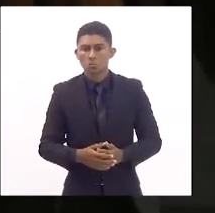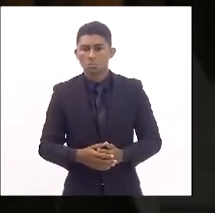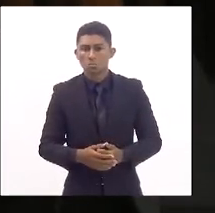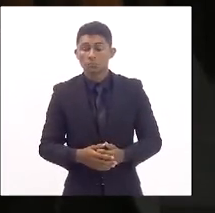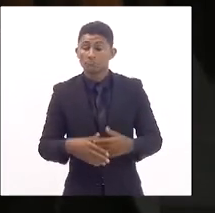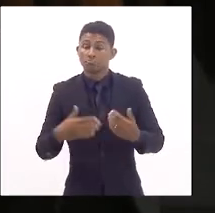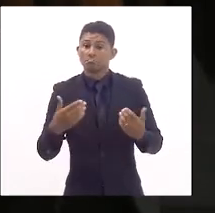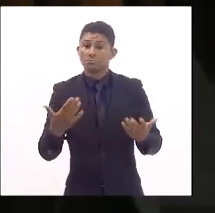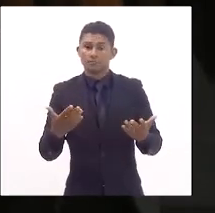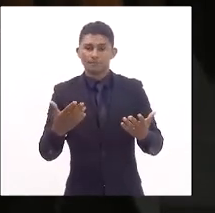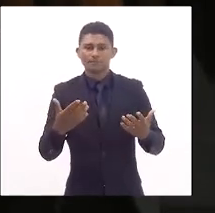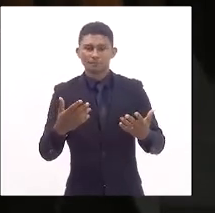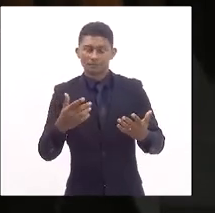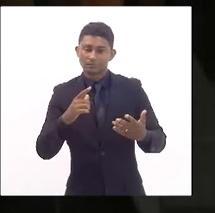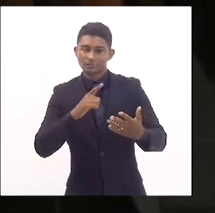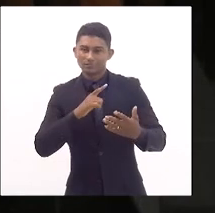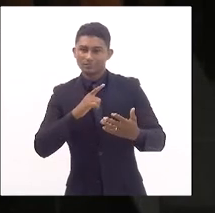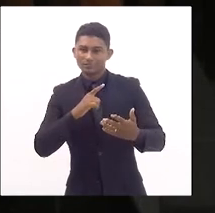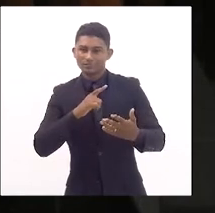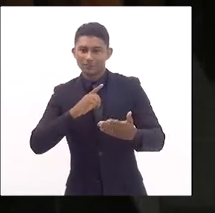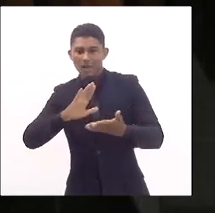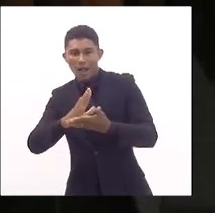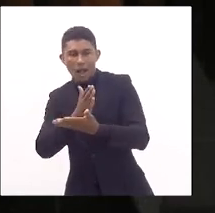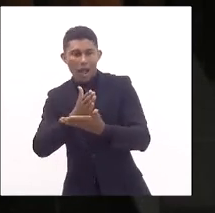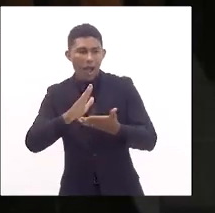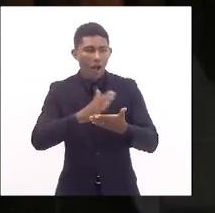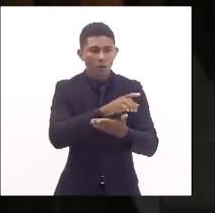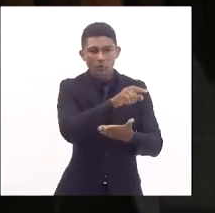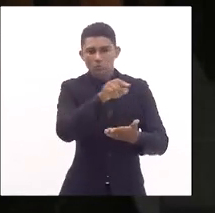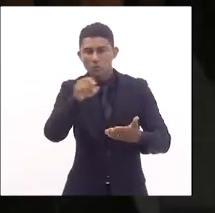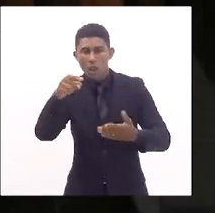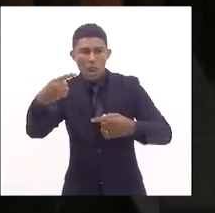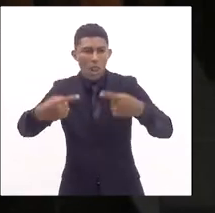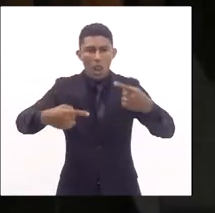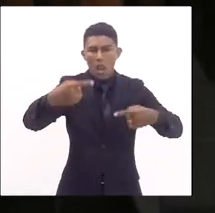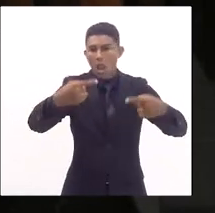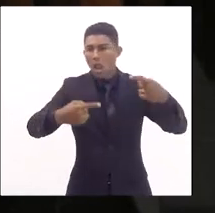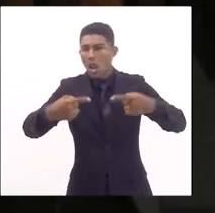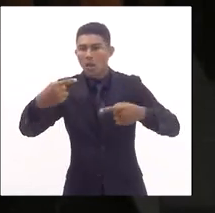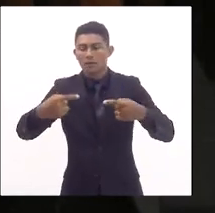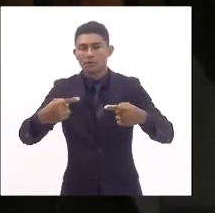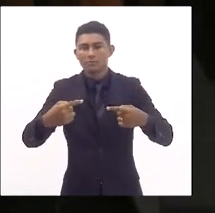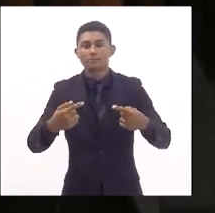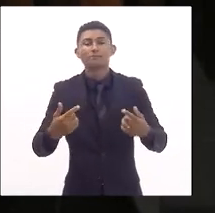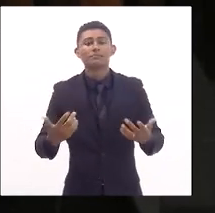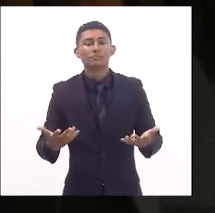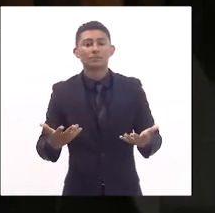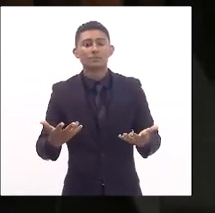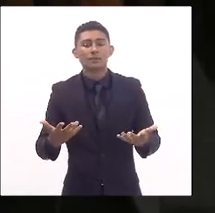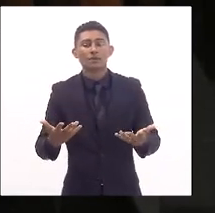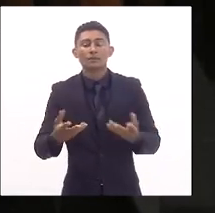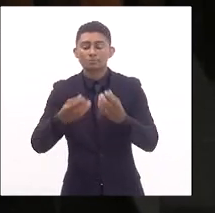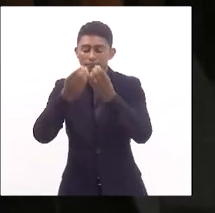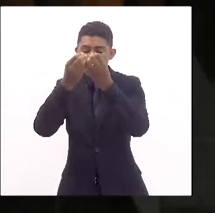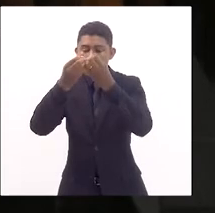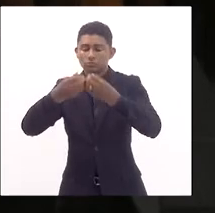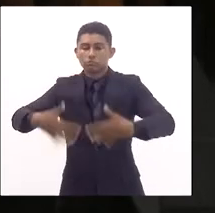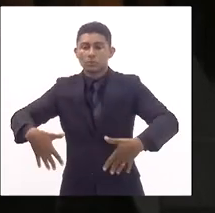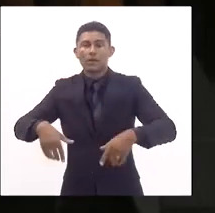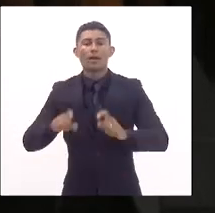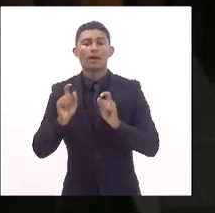e os poderes é só absolutamente danosos e para